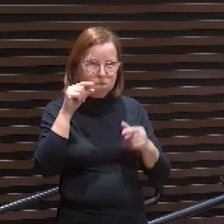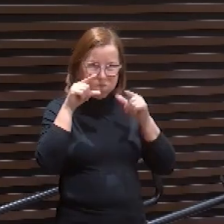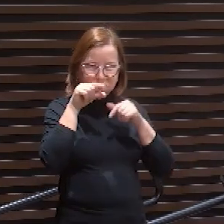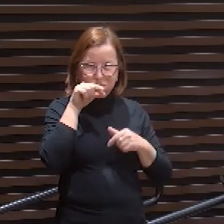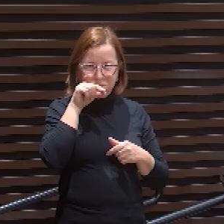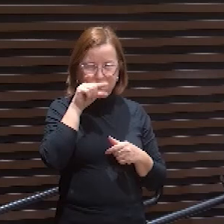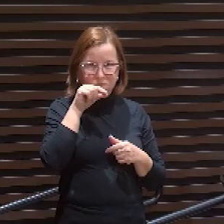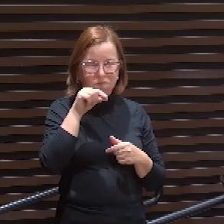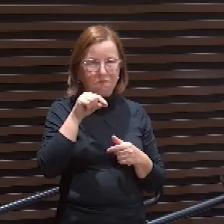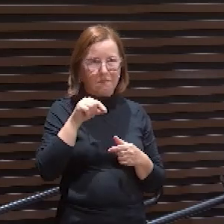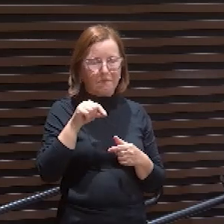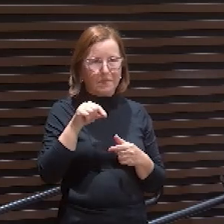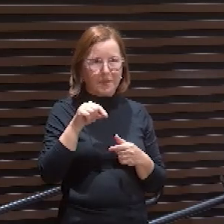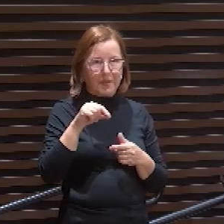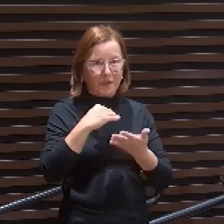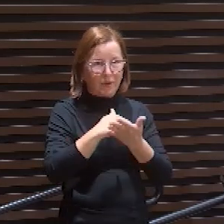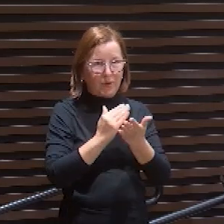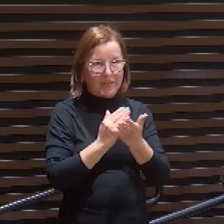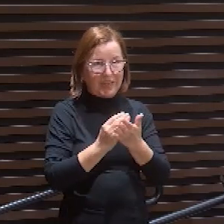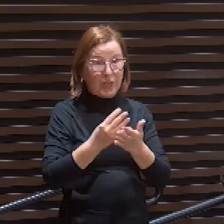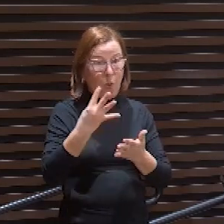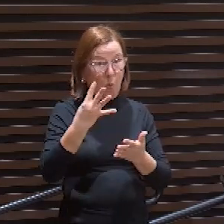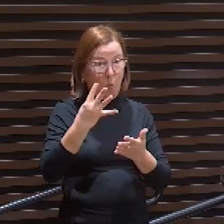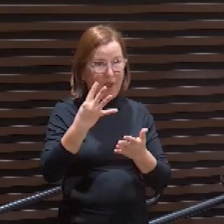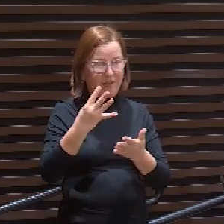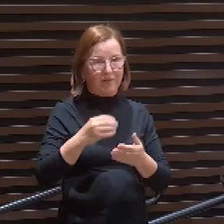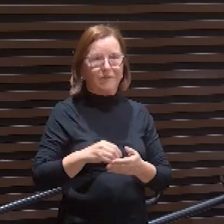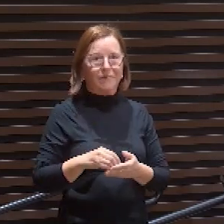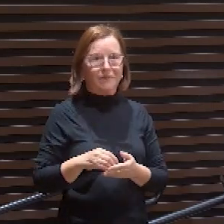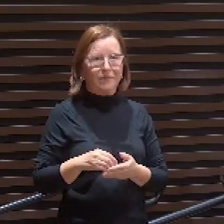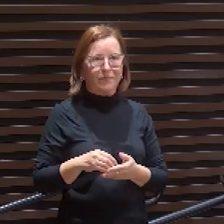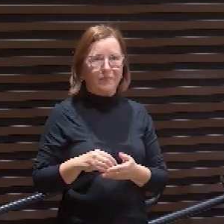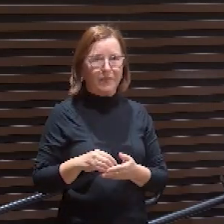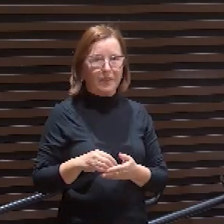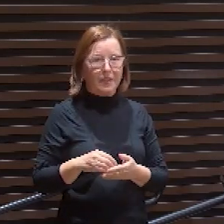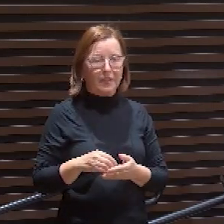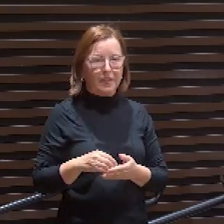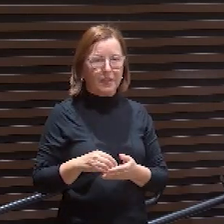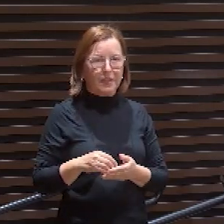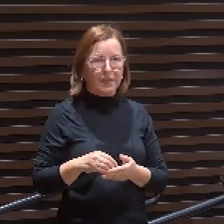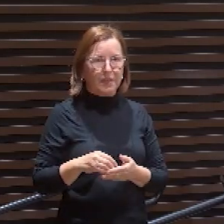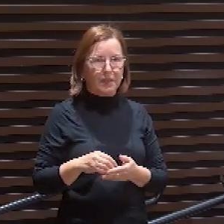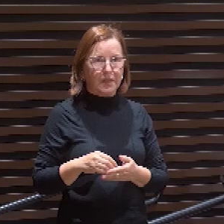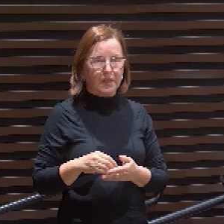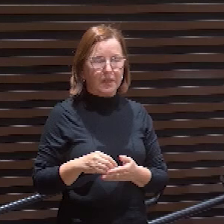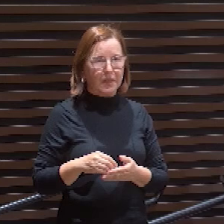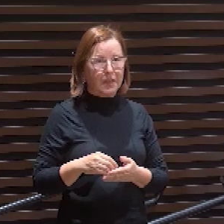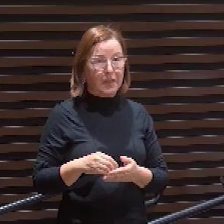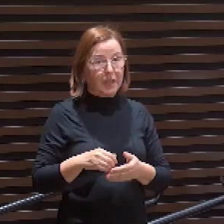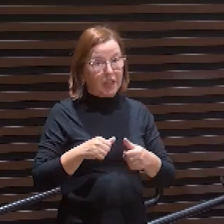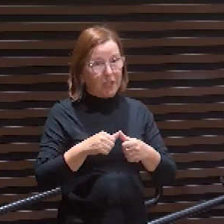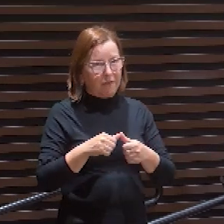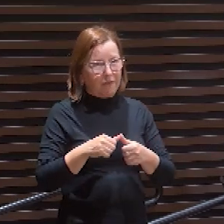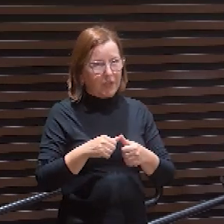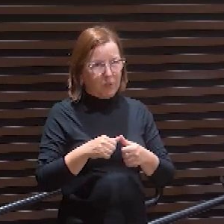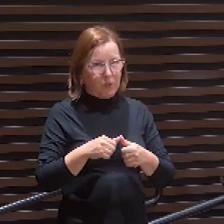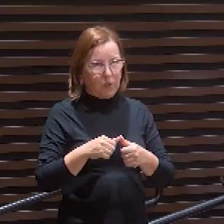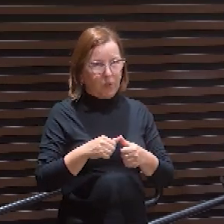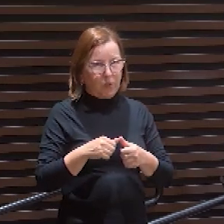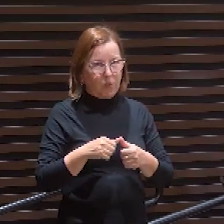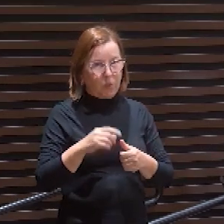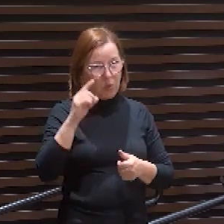4 partes. E passou o dia todo enxotando as aves